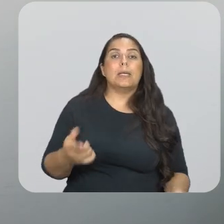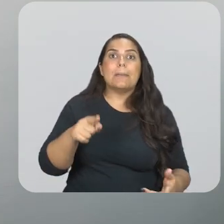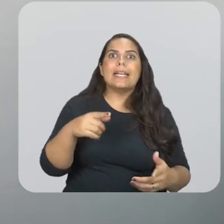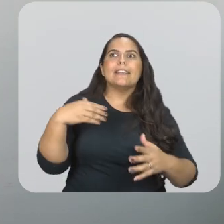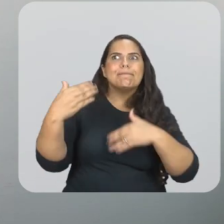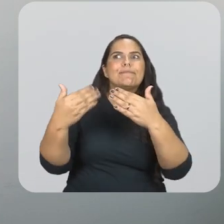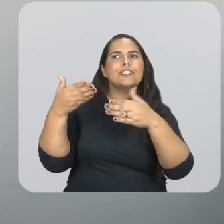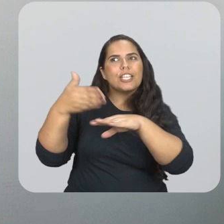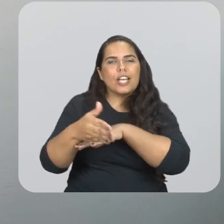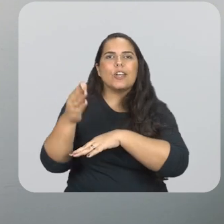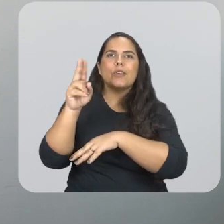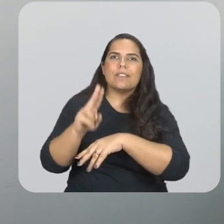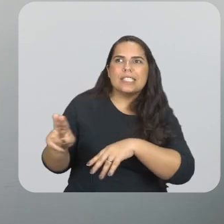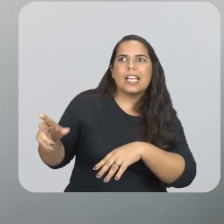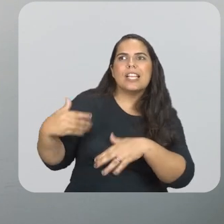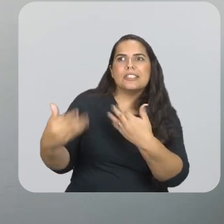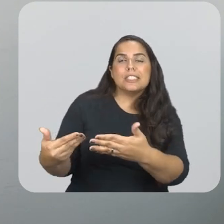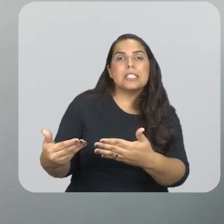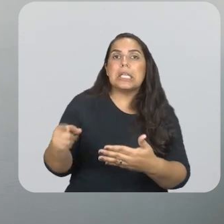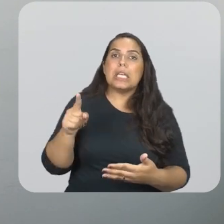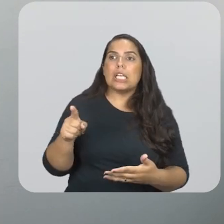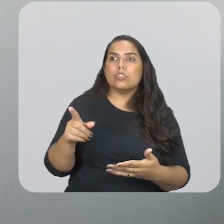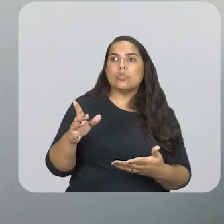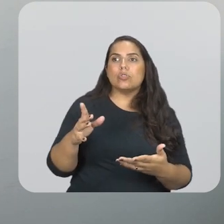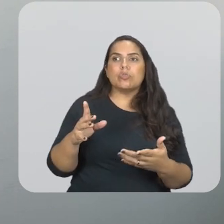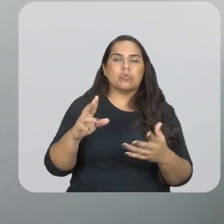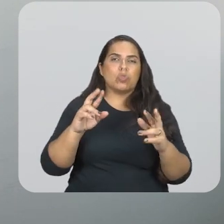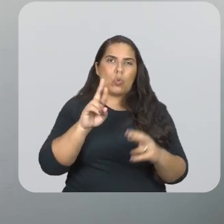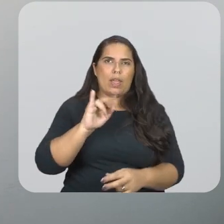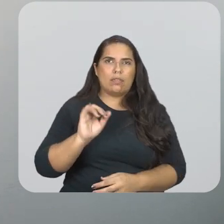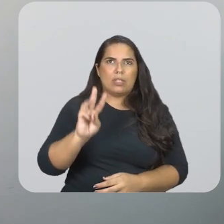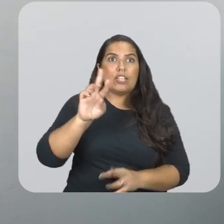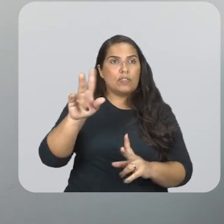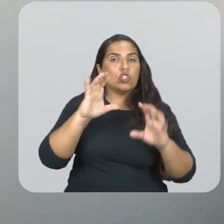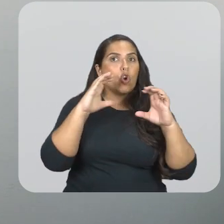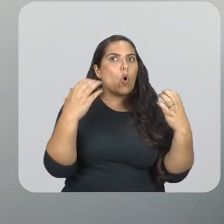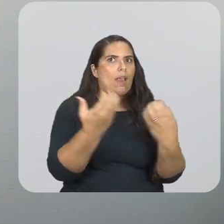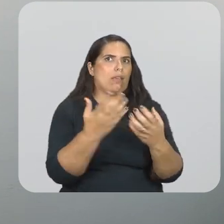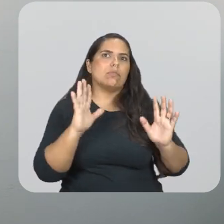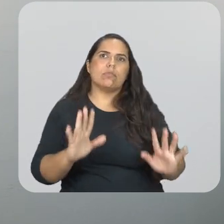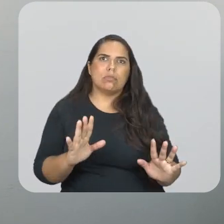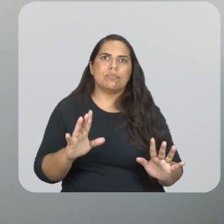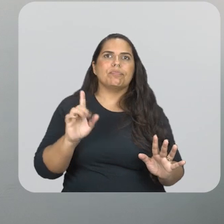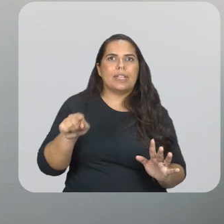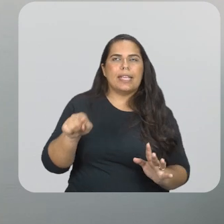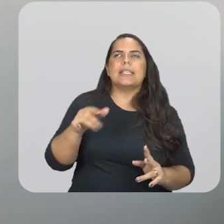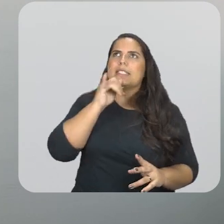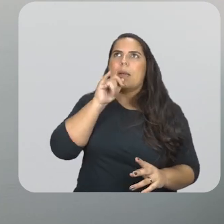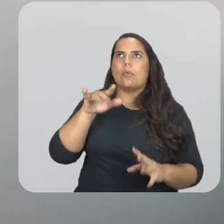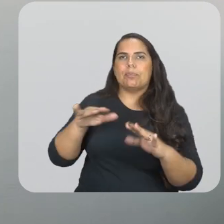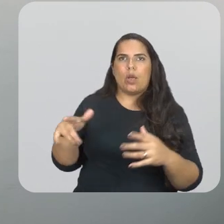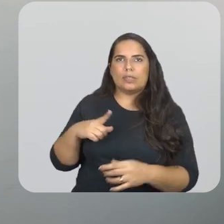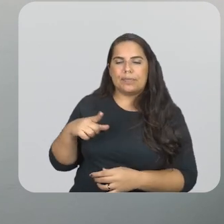estão ainda chegando à universidade, enfim, estão aqui e eles no Rio Innovation Week, que é diferente de um congresso, por exemplo, né? Nesse palco do Pedro